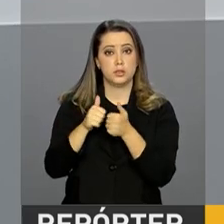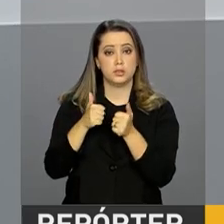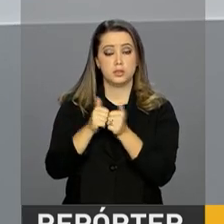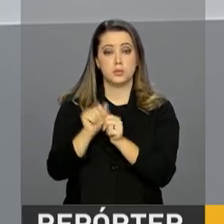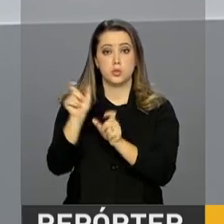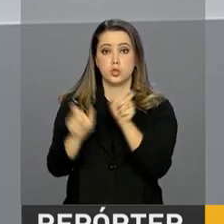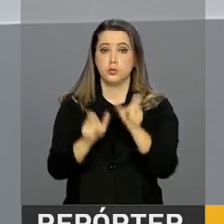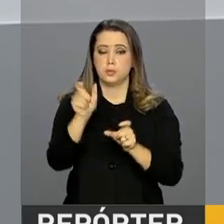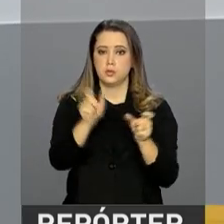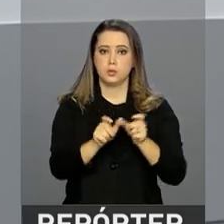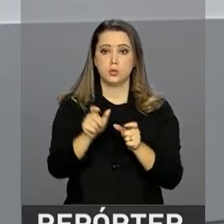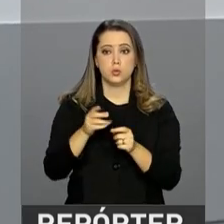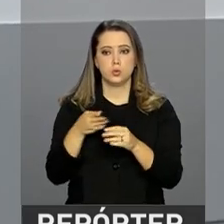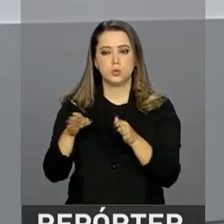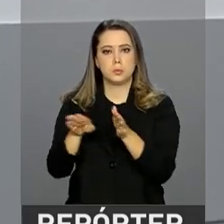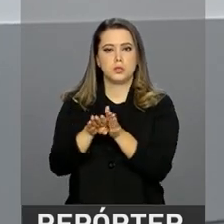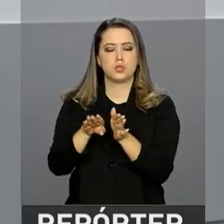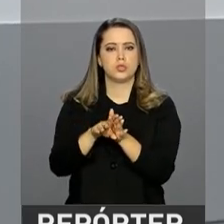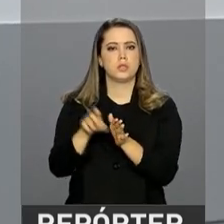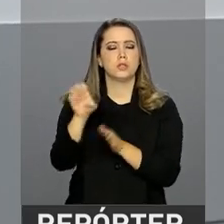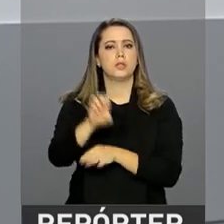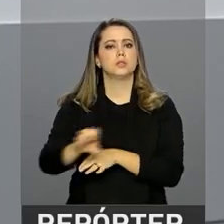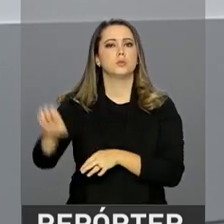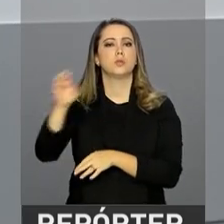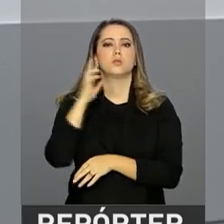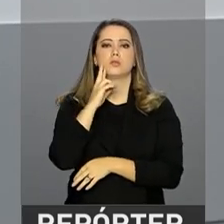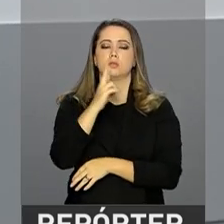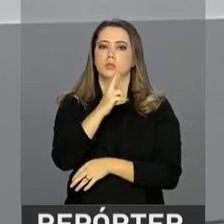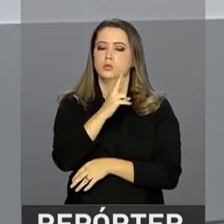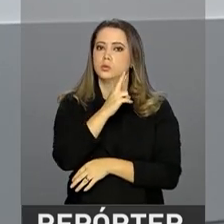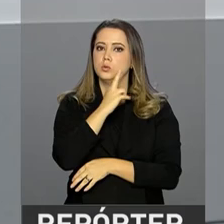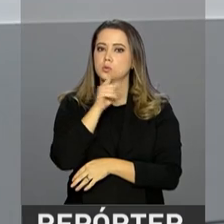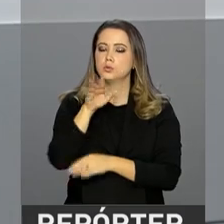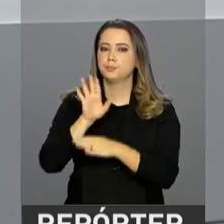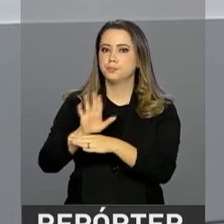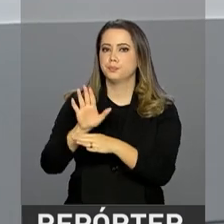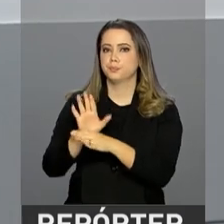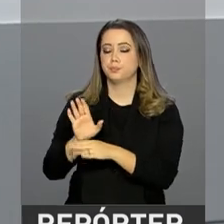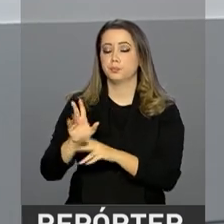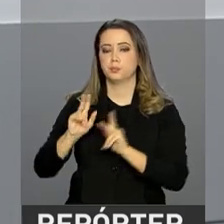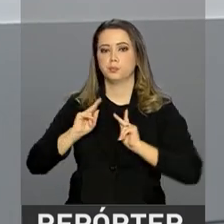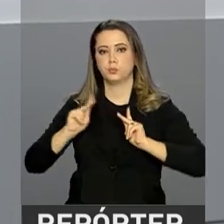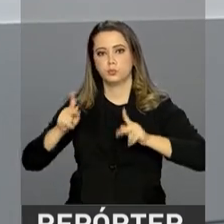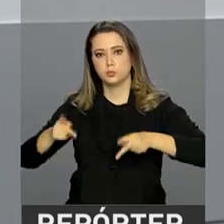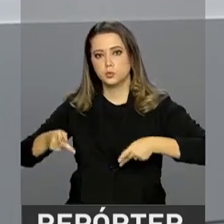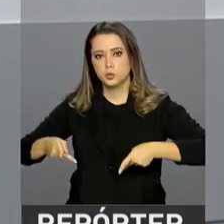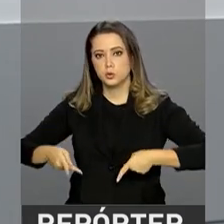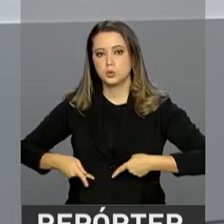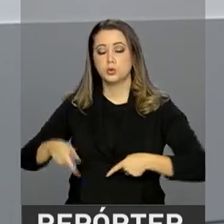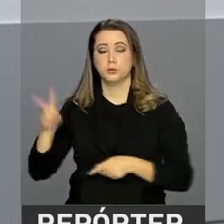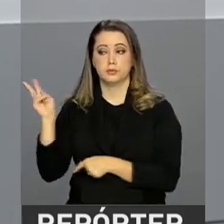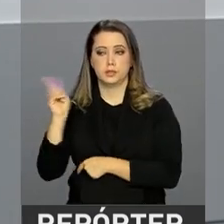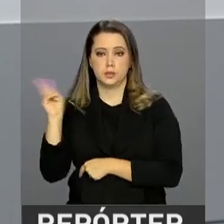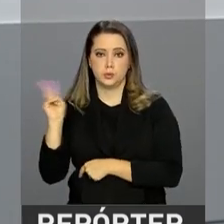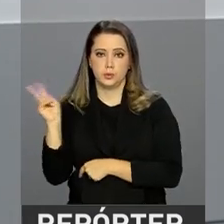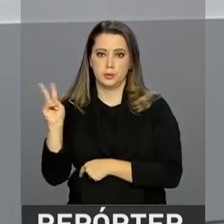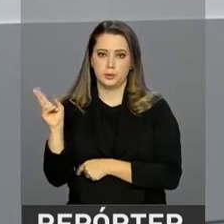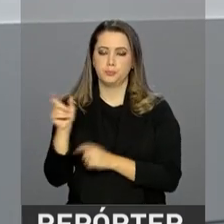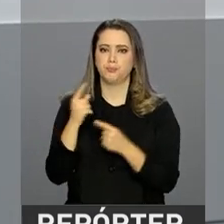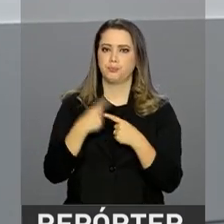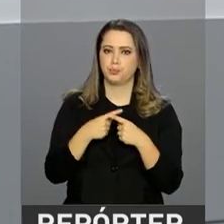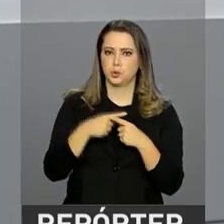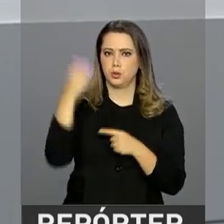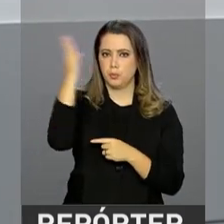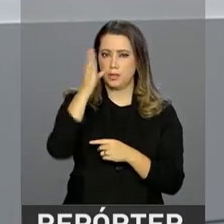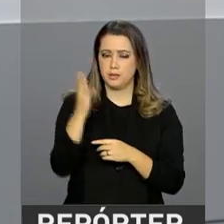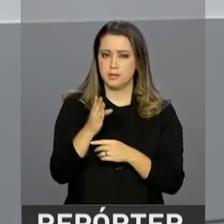quanto antes a Roraima mais equipes de militares para ajudar no apoio humanitário aos venezuelanos. O Brasil tem recebido muitos cidadãos da